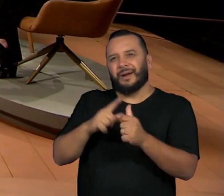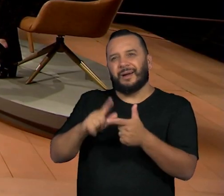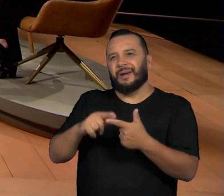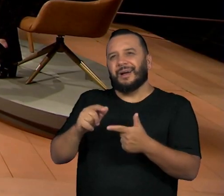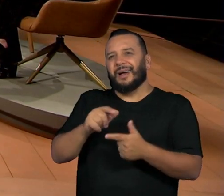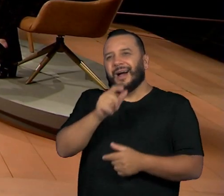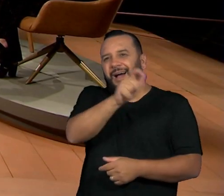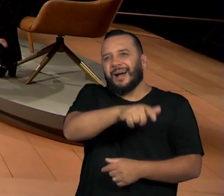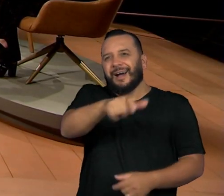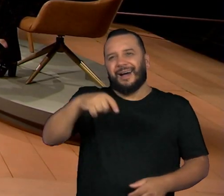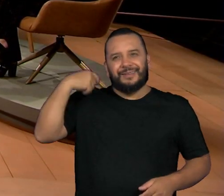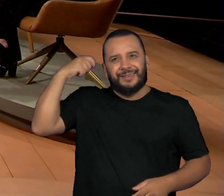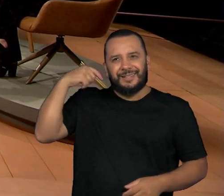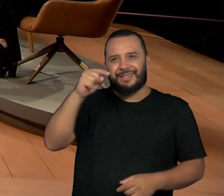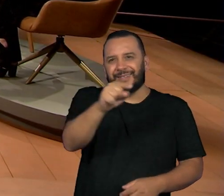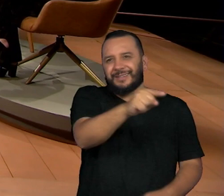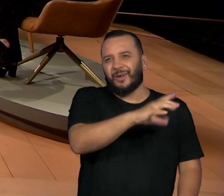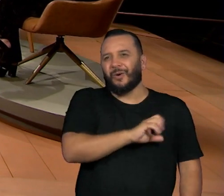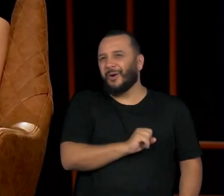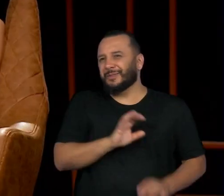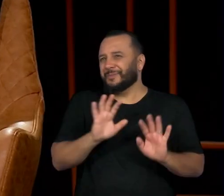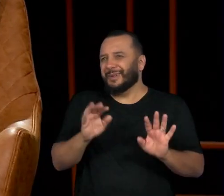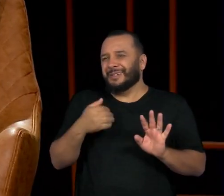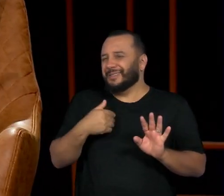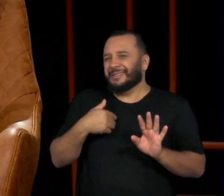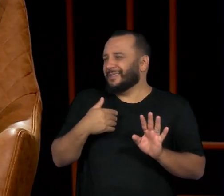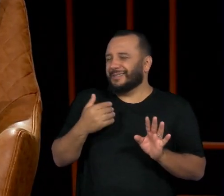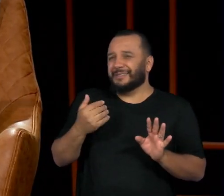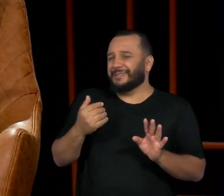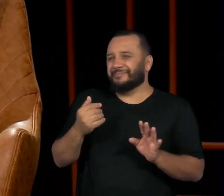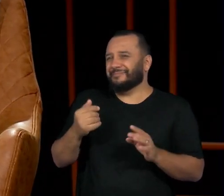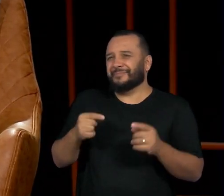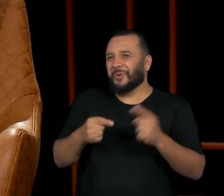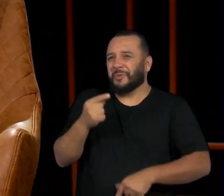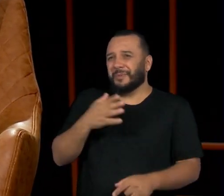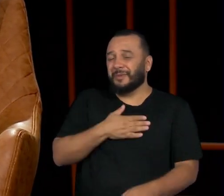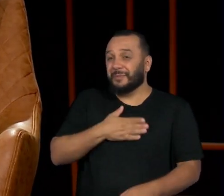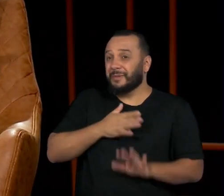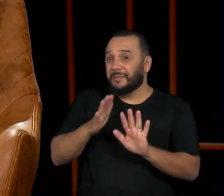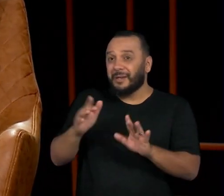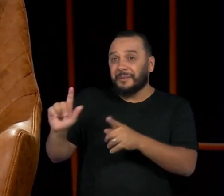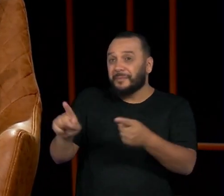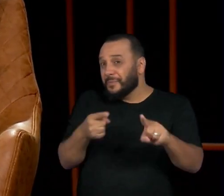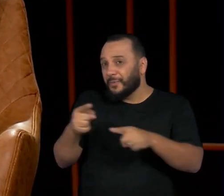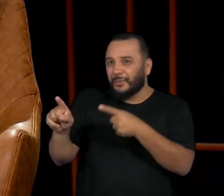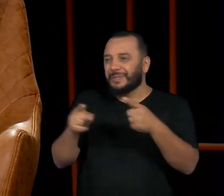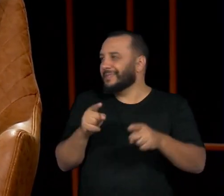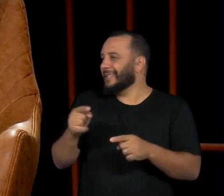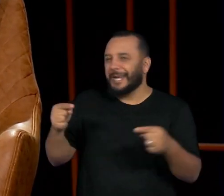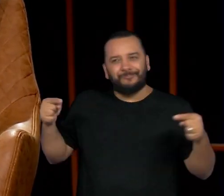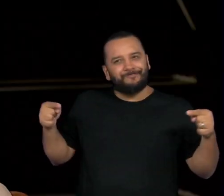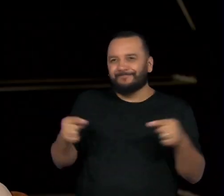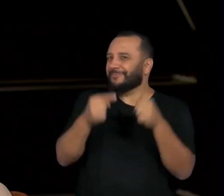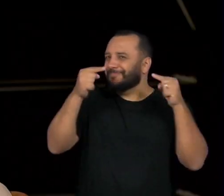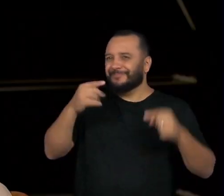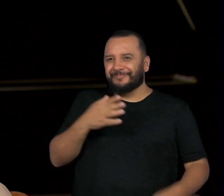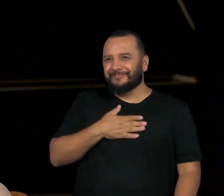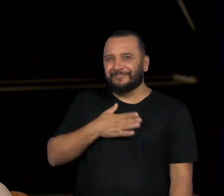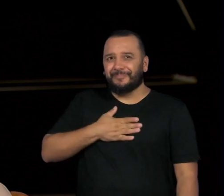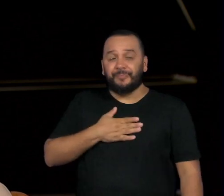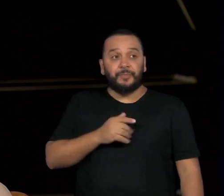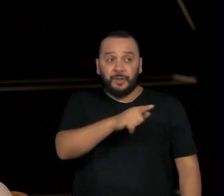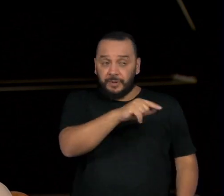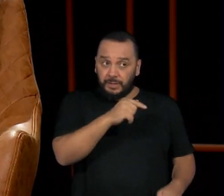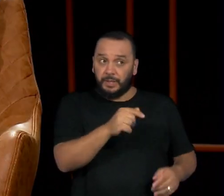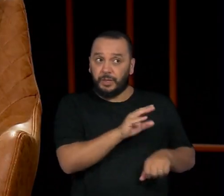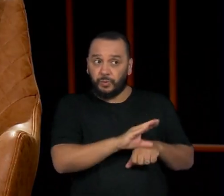mas não encontro um senso muito da realidade. Na música eu encontro muito o senso do crível. Mas aí você estava em artes